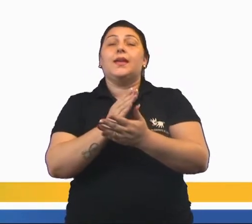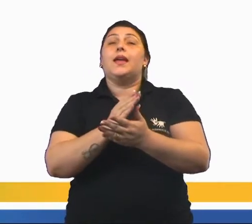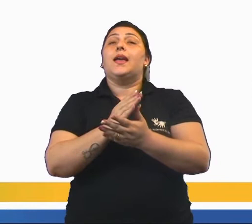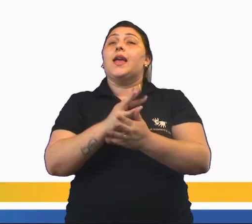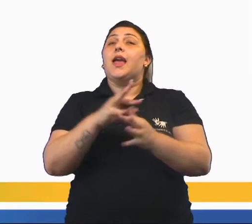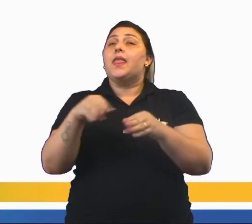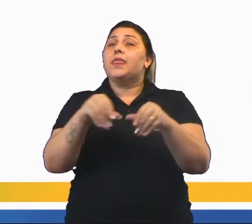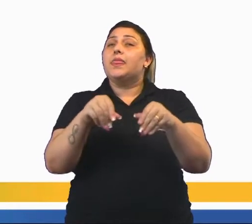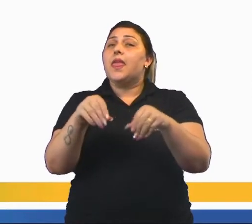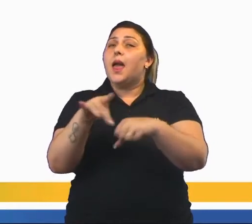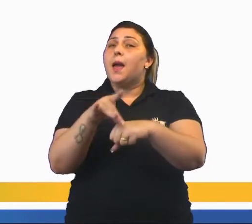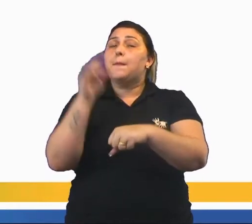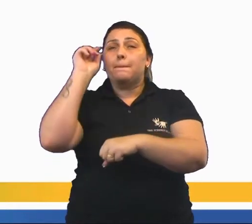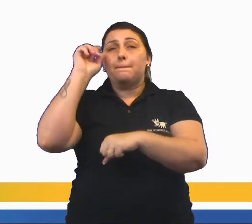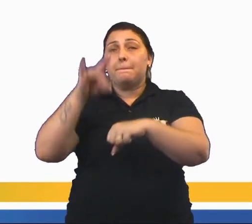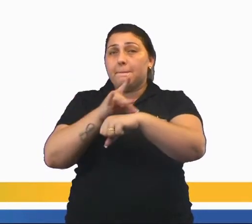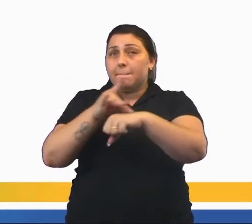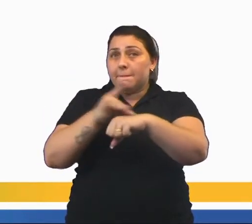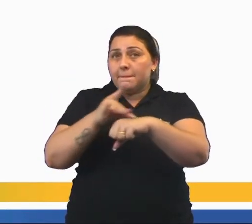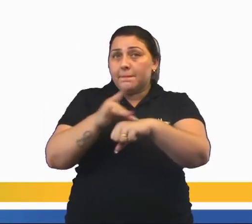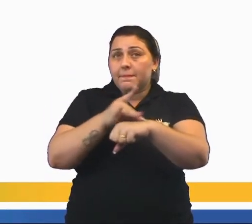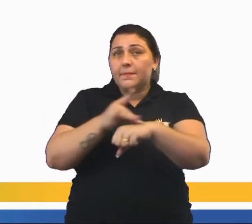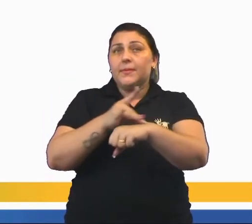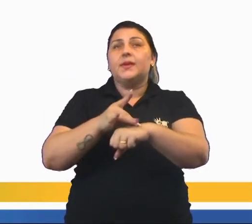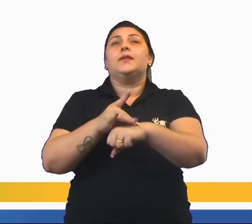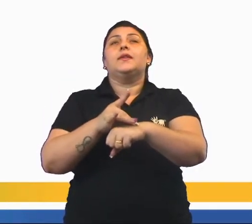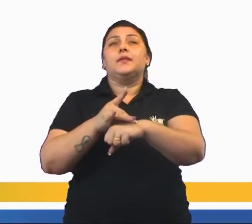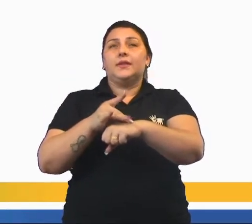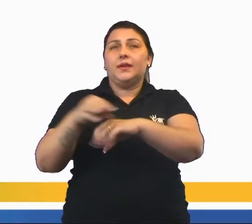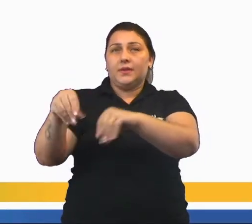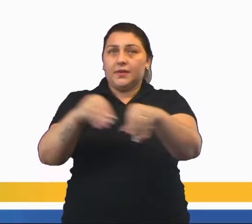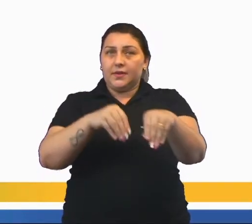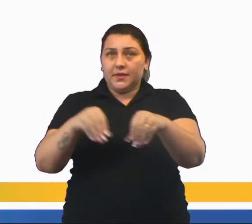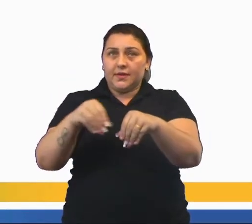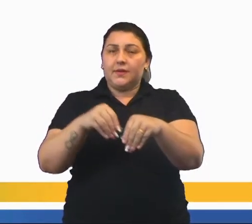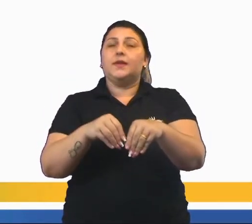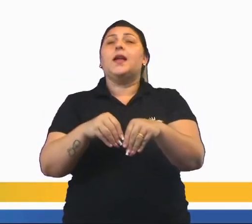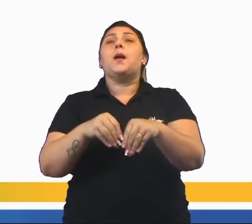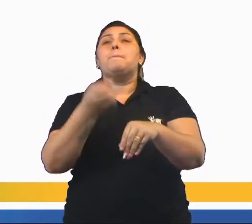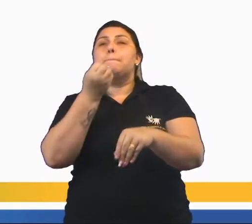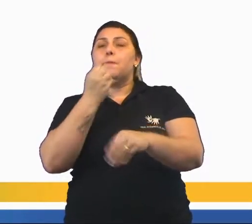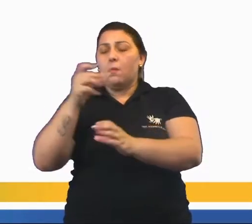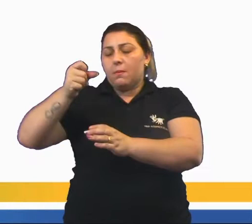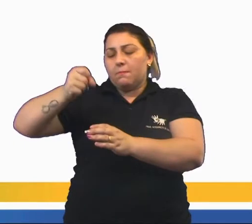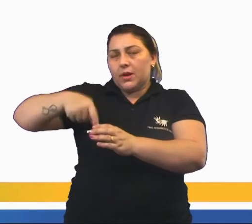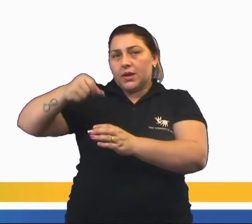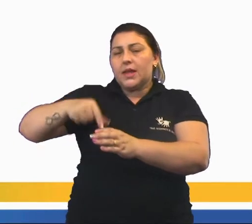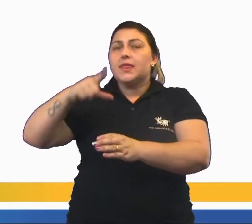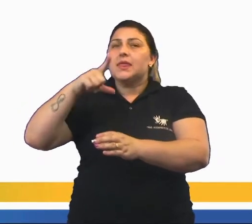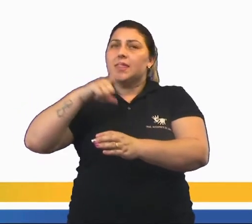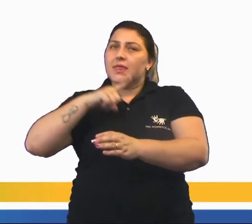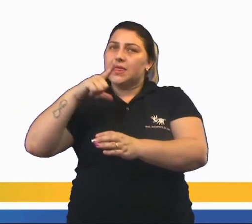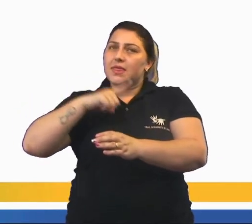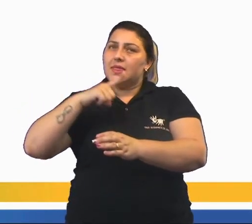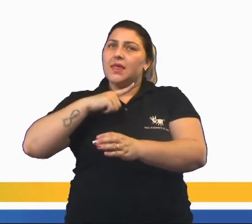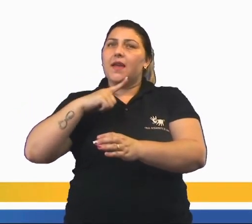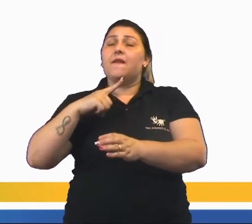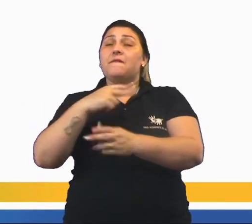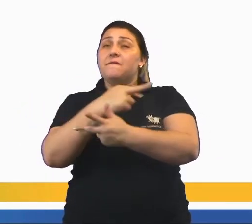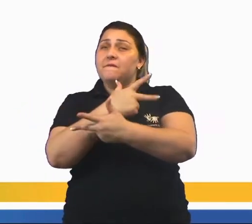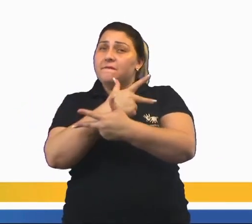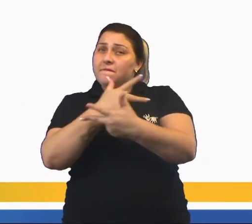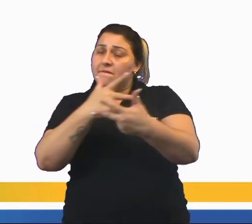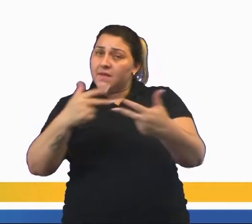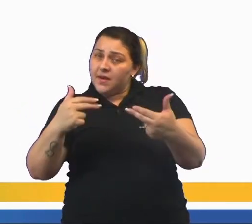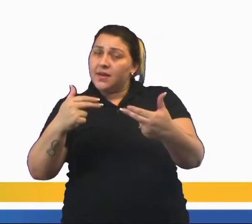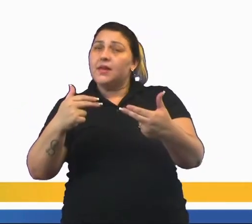em alguns lugares de terra preta. Esse tipo de solo é bastante fértil, pois contém grande concentração de